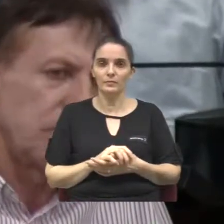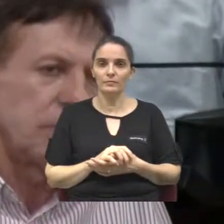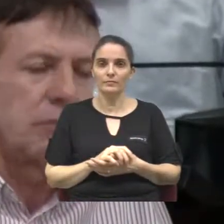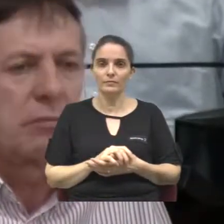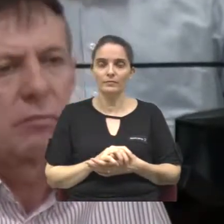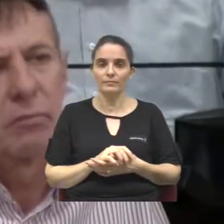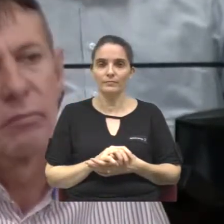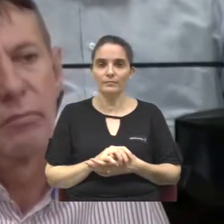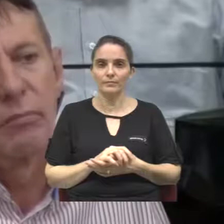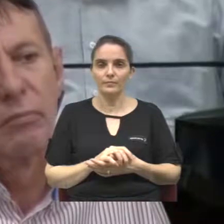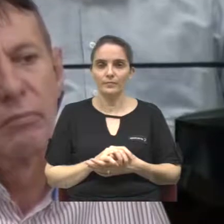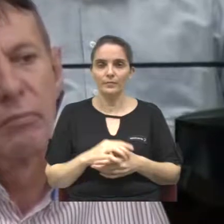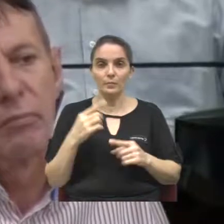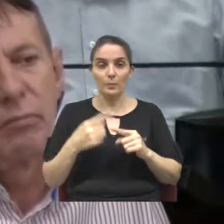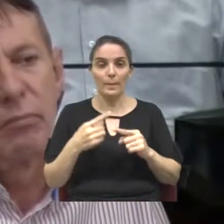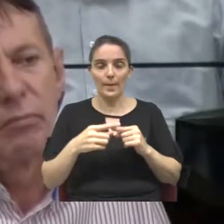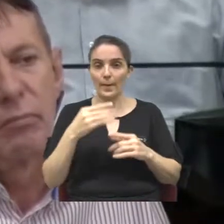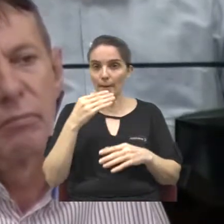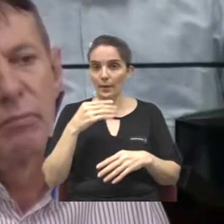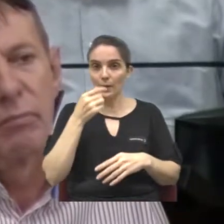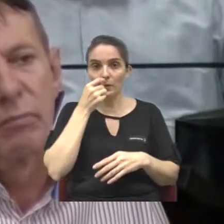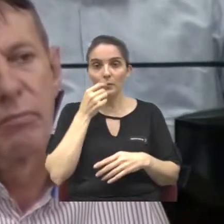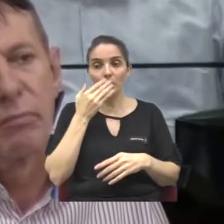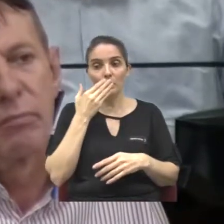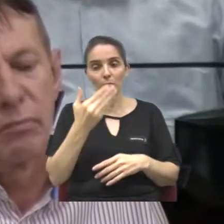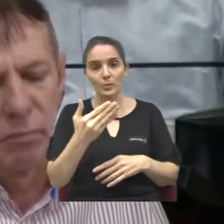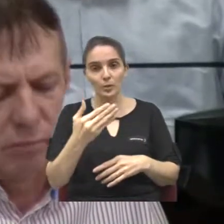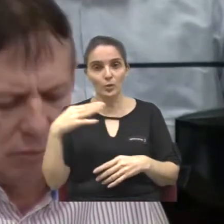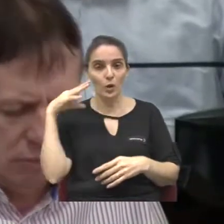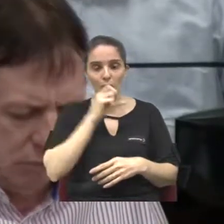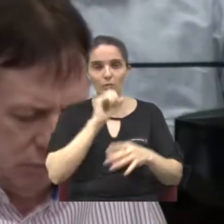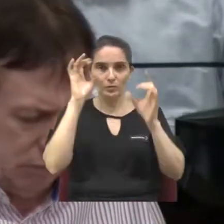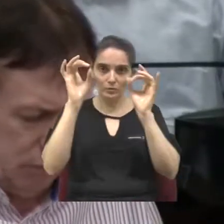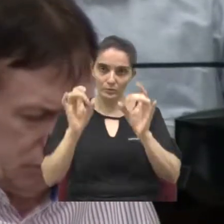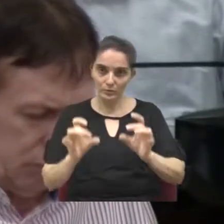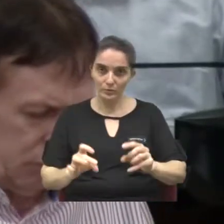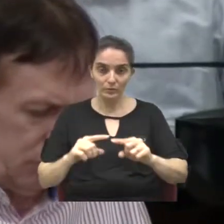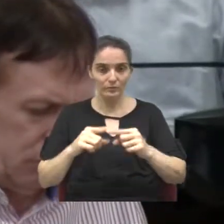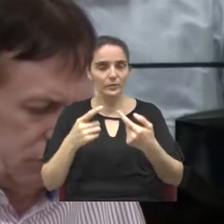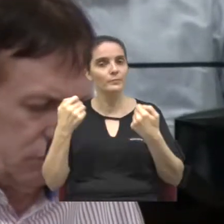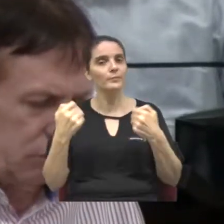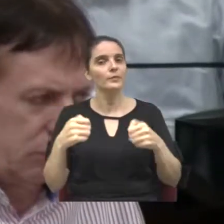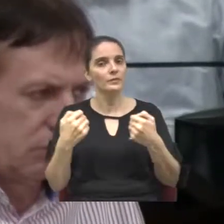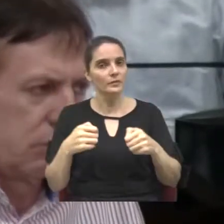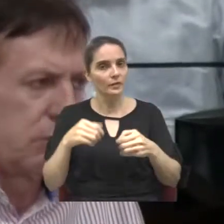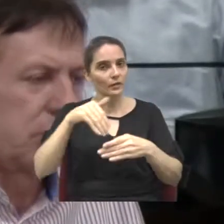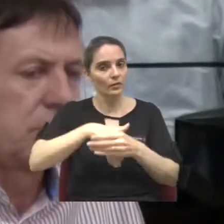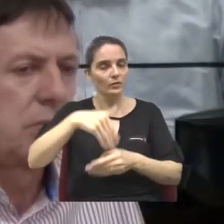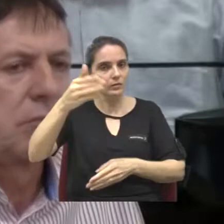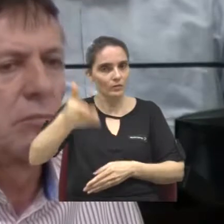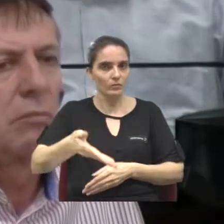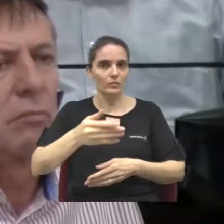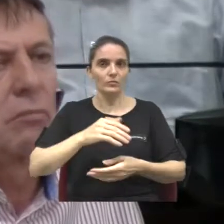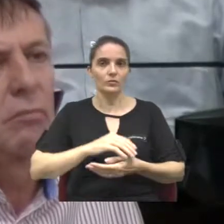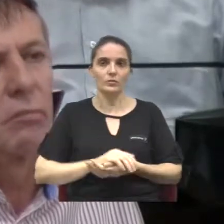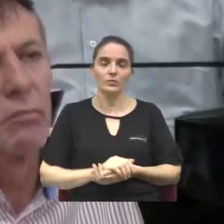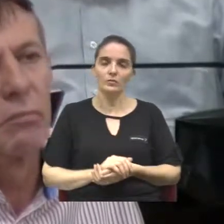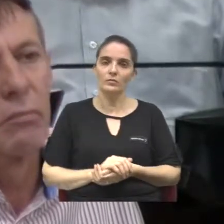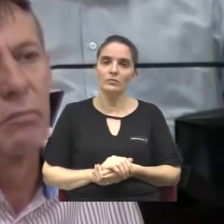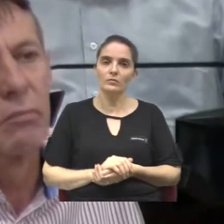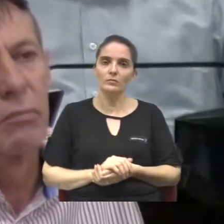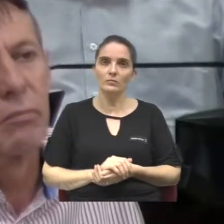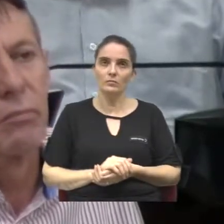coagidos com o pedido de urgência especial, mas eu acho que era necessário se votar hoje, o momento era hoje.